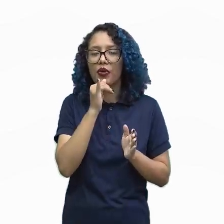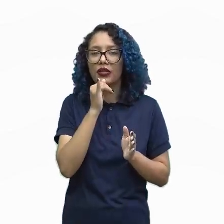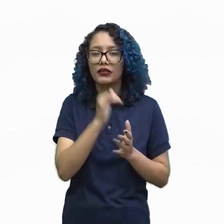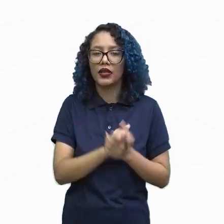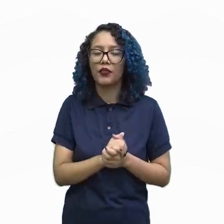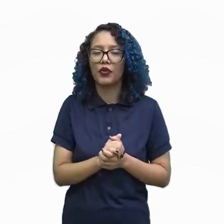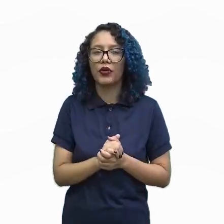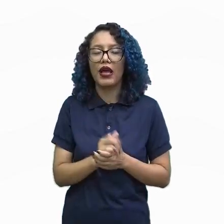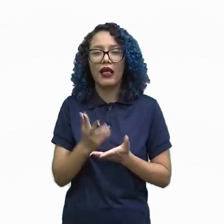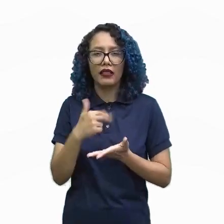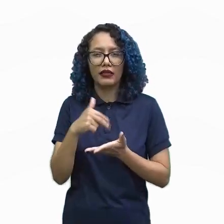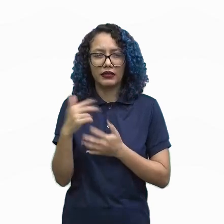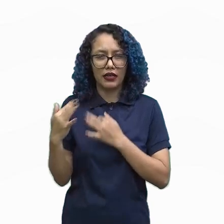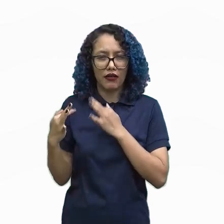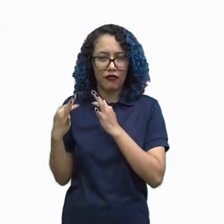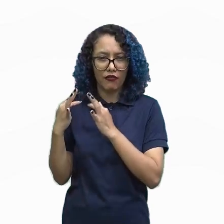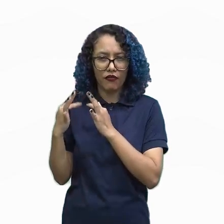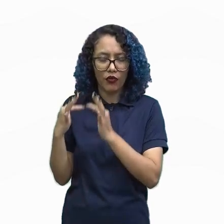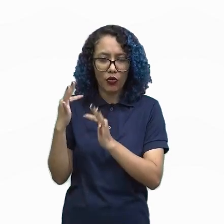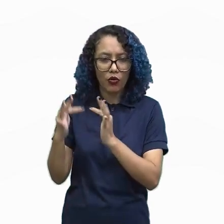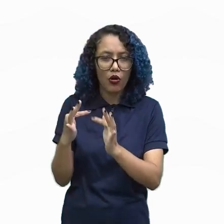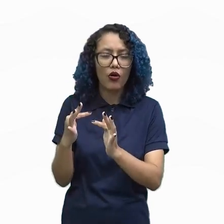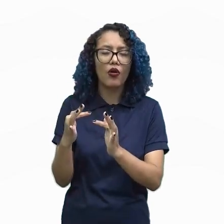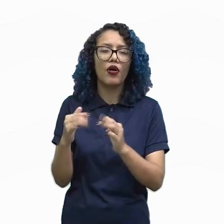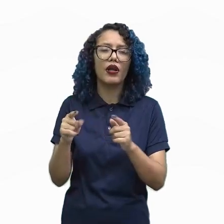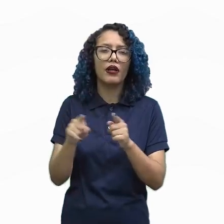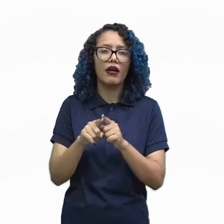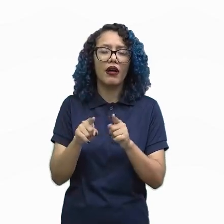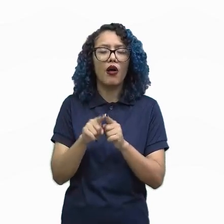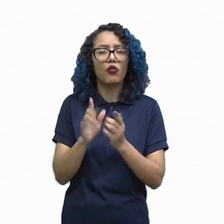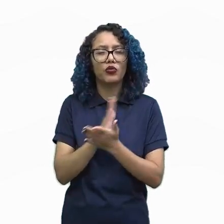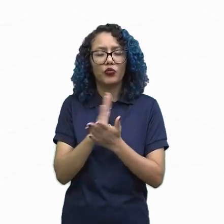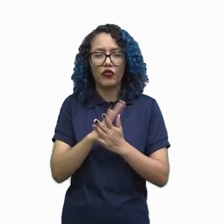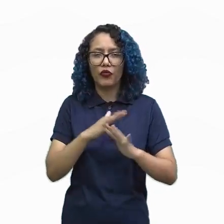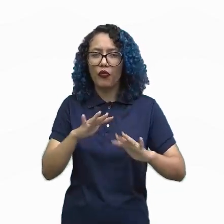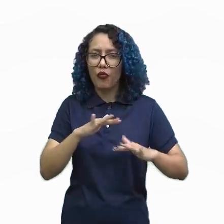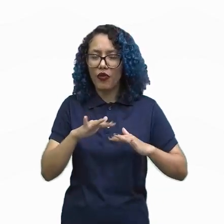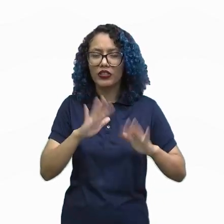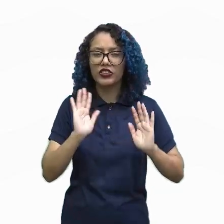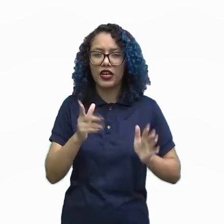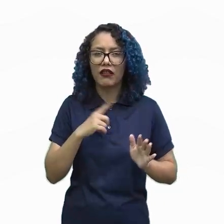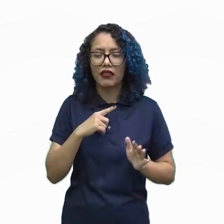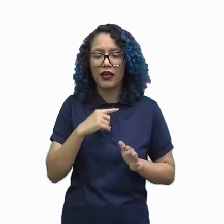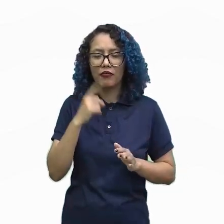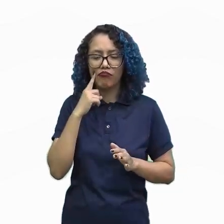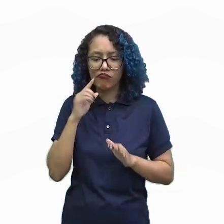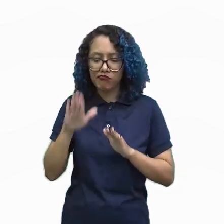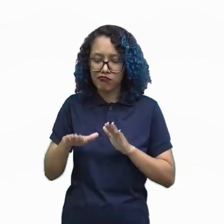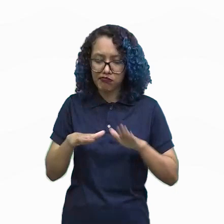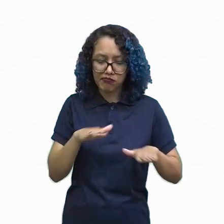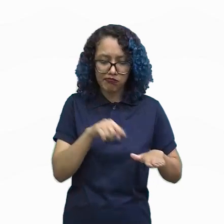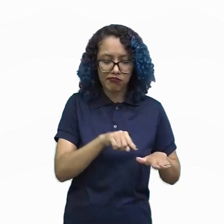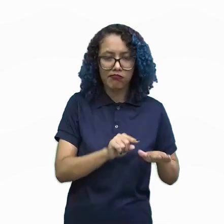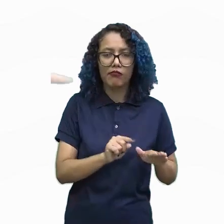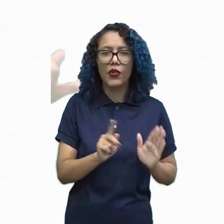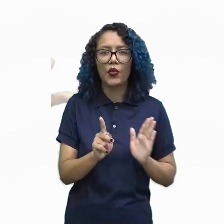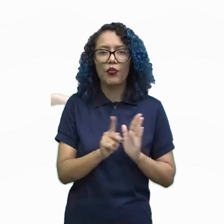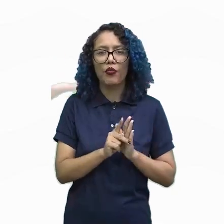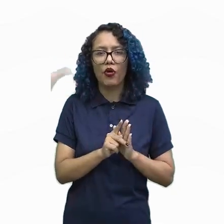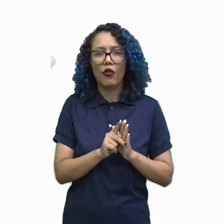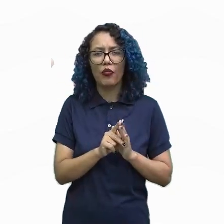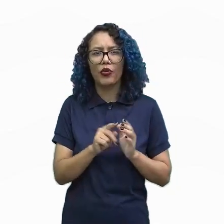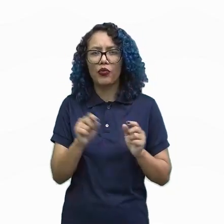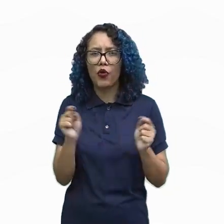danças folclóricas, algumas movimentações específicas. Tem certos passos que você olha e você já diz, isso aqui